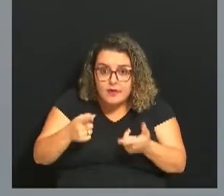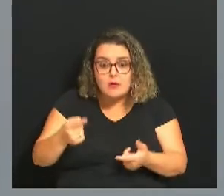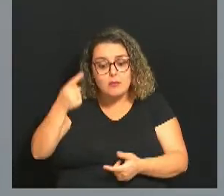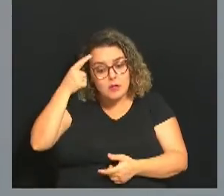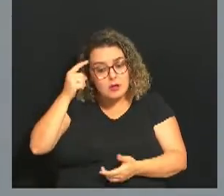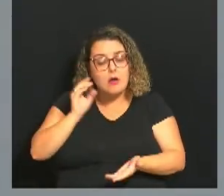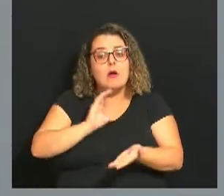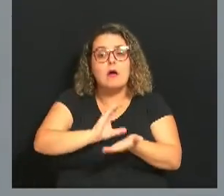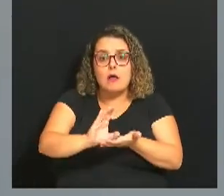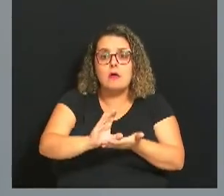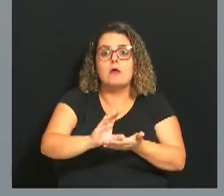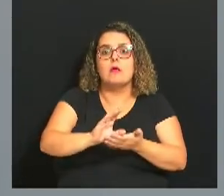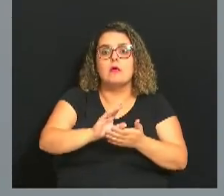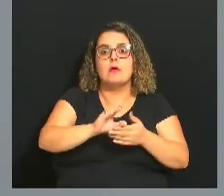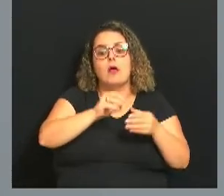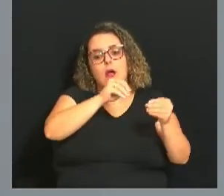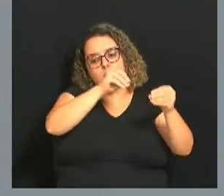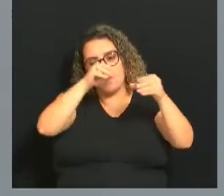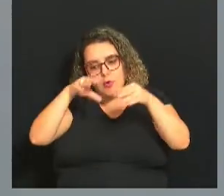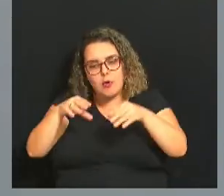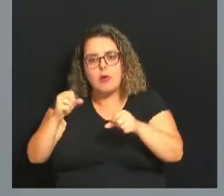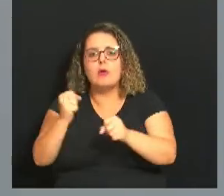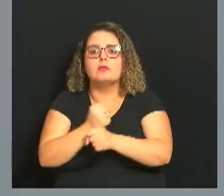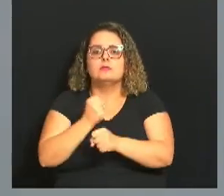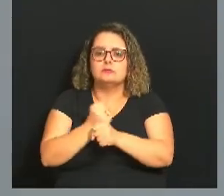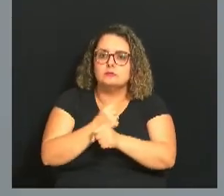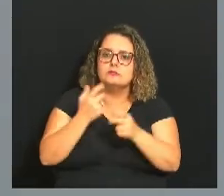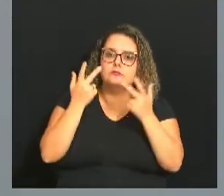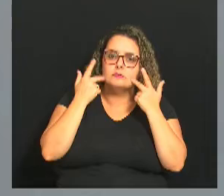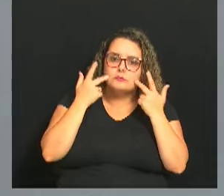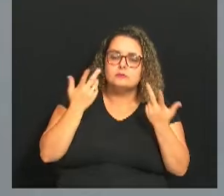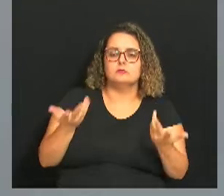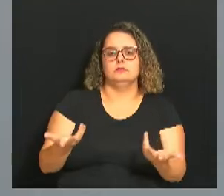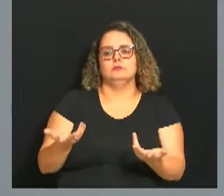é remover, é criar obras estruturais, por exemplo.